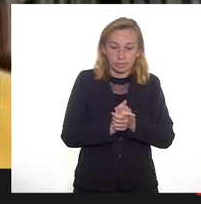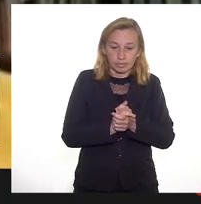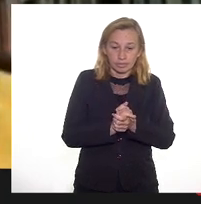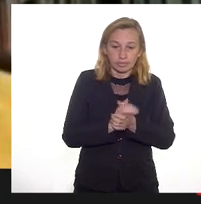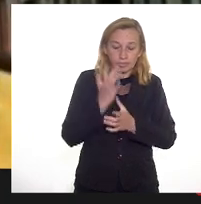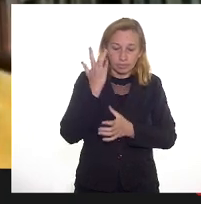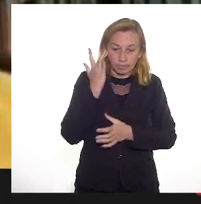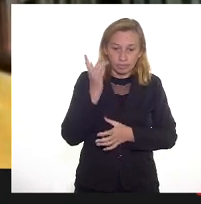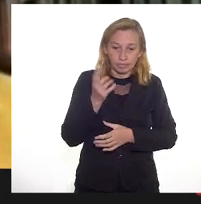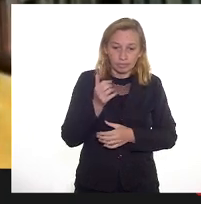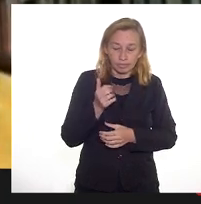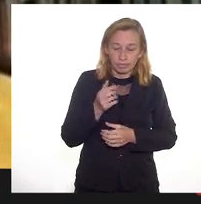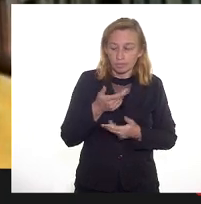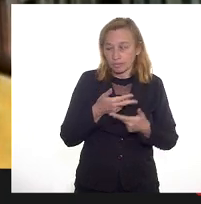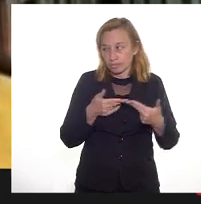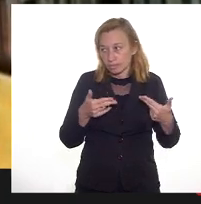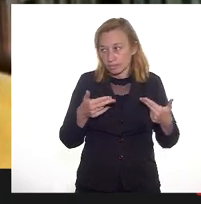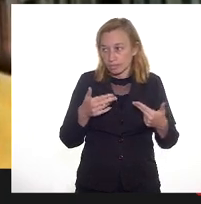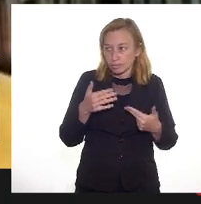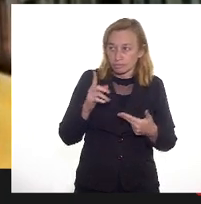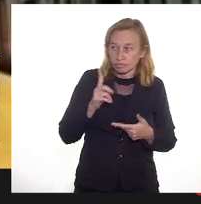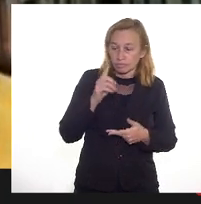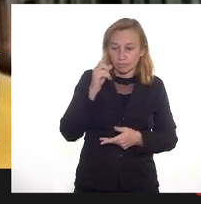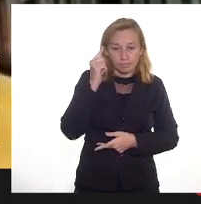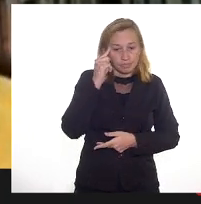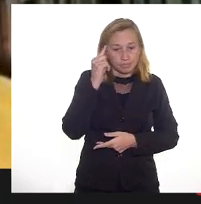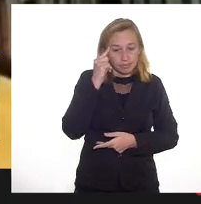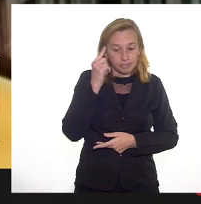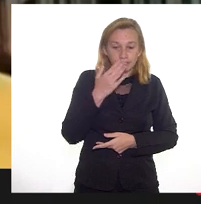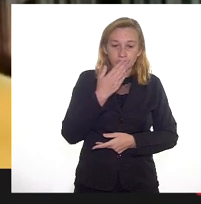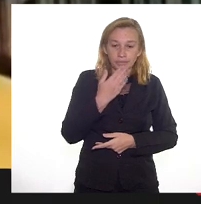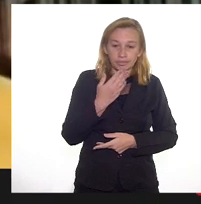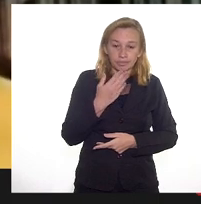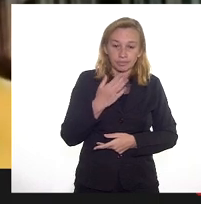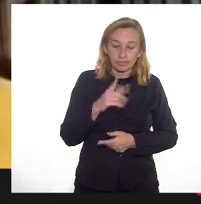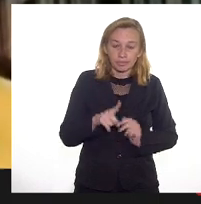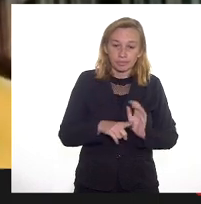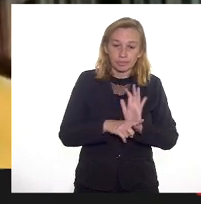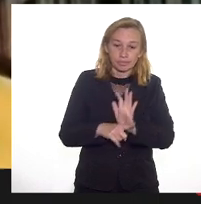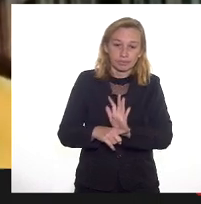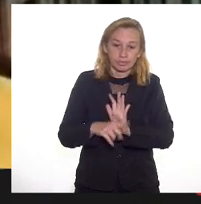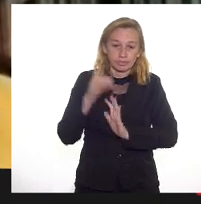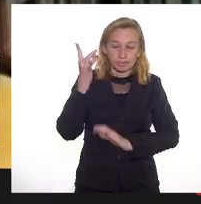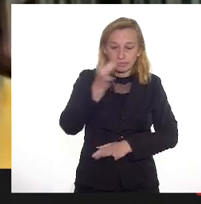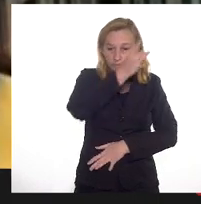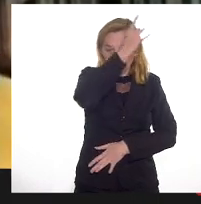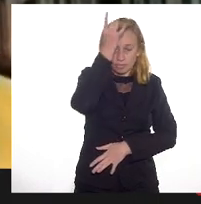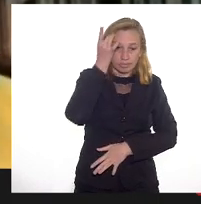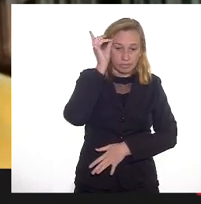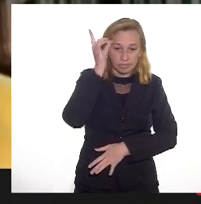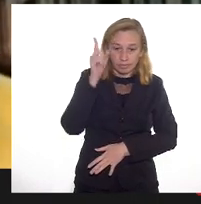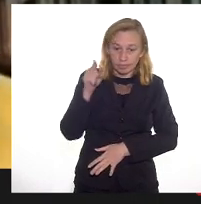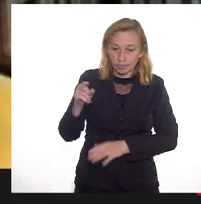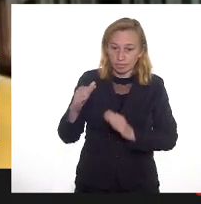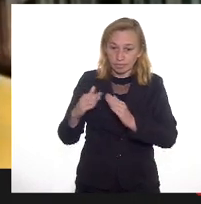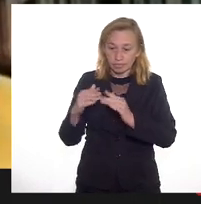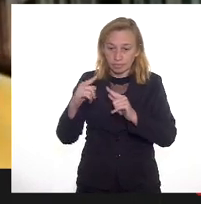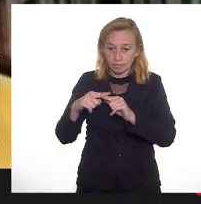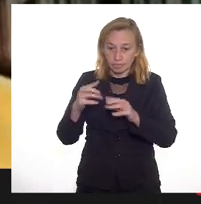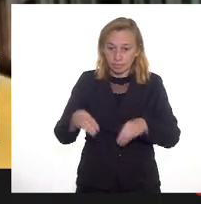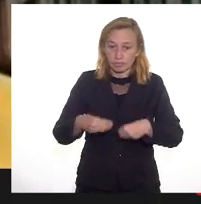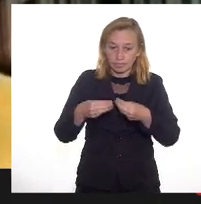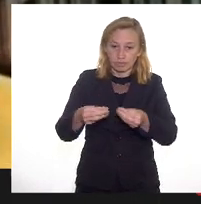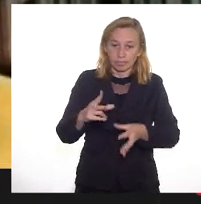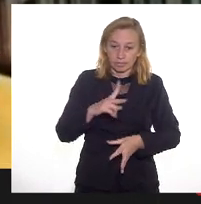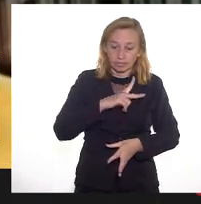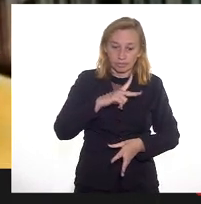eu acho que a gente muitas vezes não pensa nisso, é o tipo de assistência espiritual que essas igrejas têm dado aos